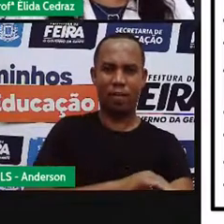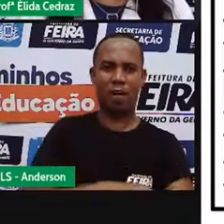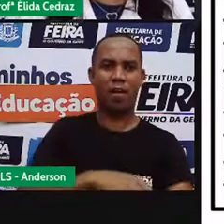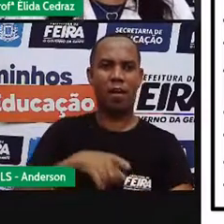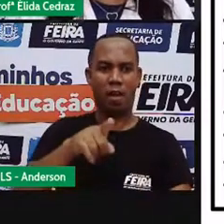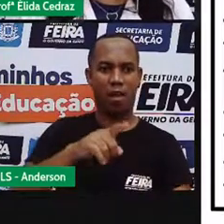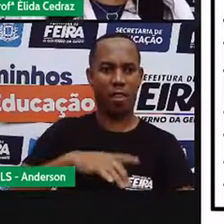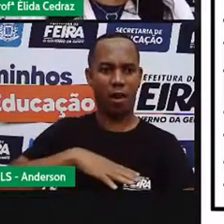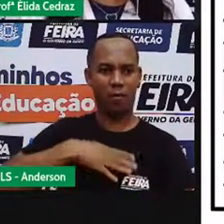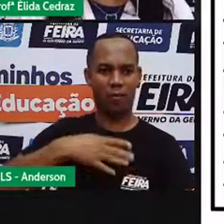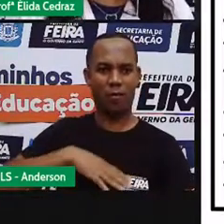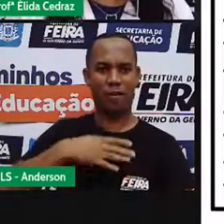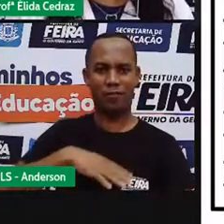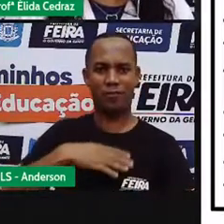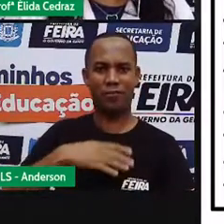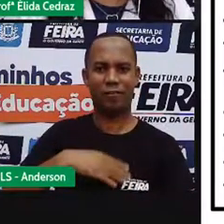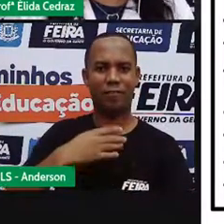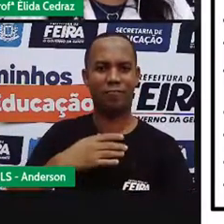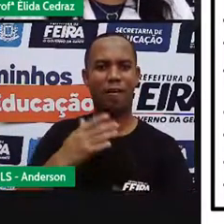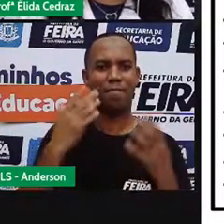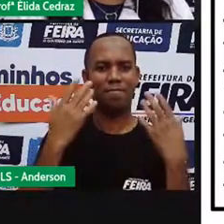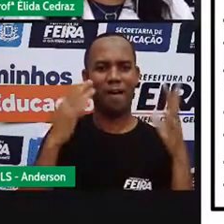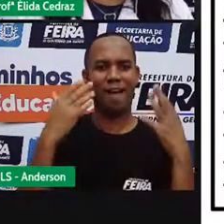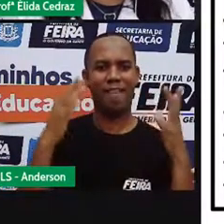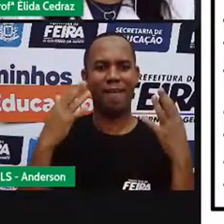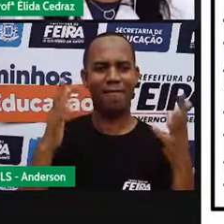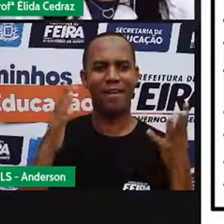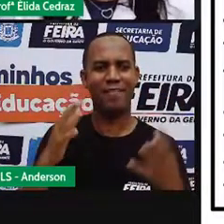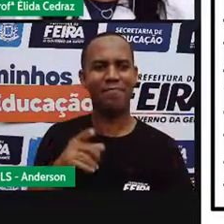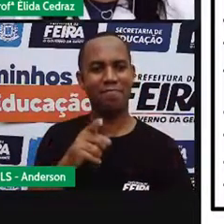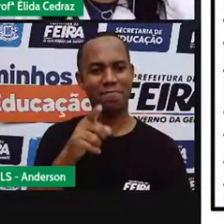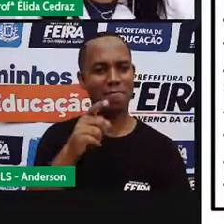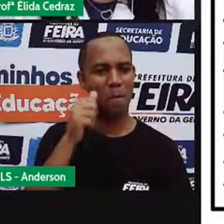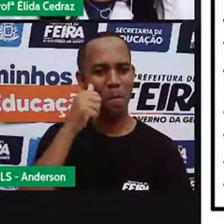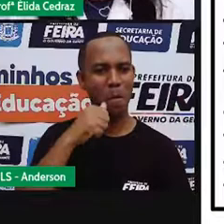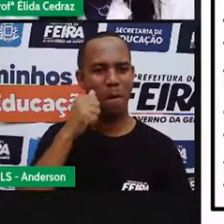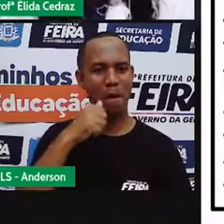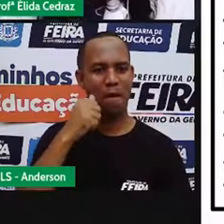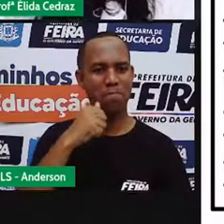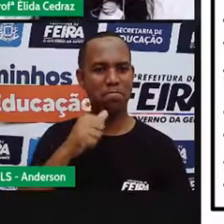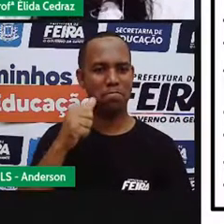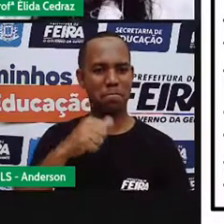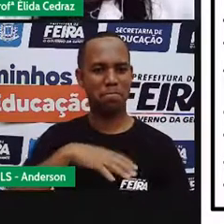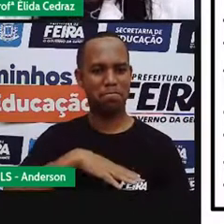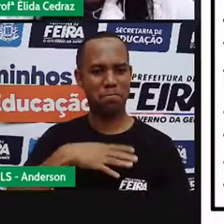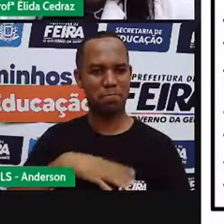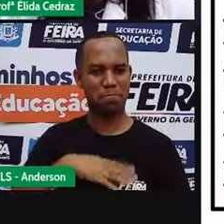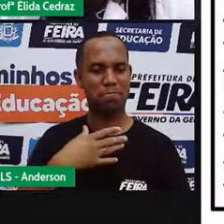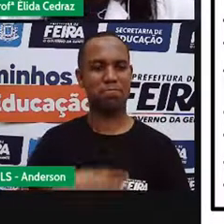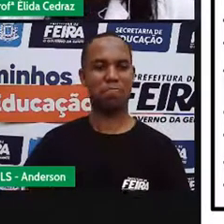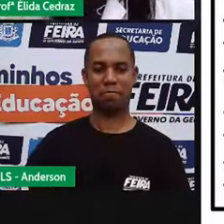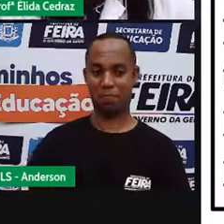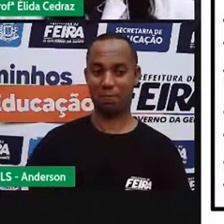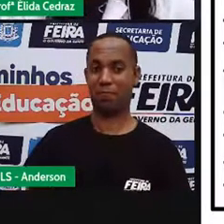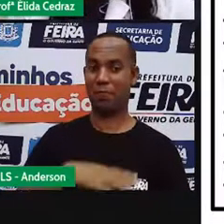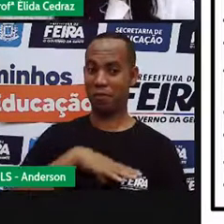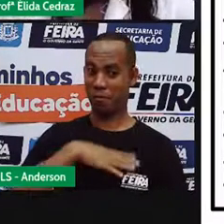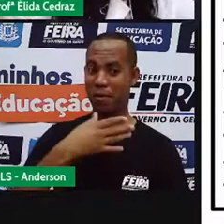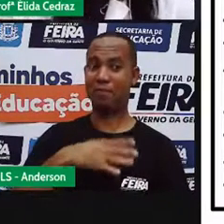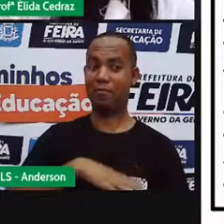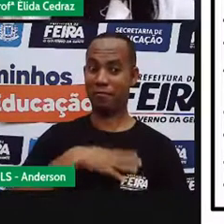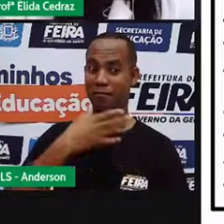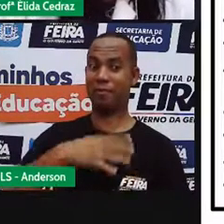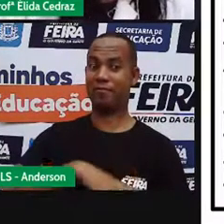lutas pela independência da Bahia. Imagine só uma mulher pegar um pé de cansação, Anderson, e ó,